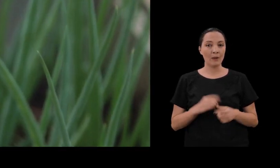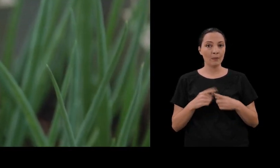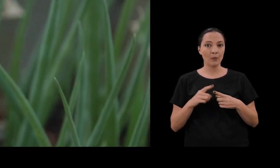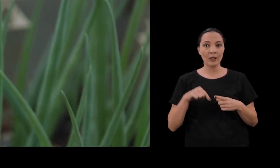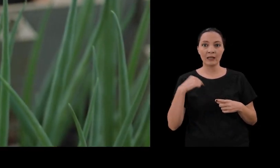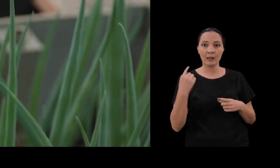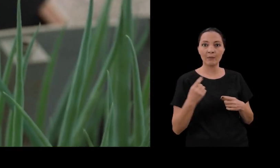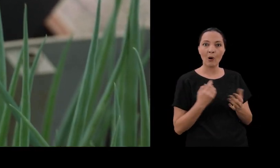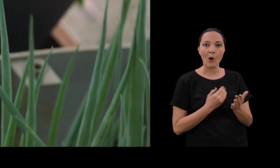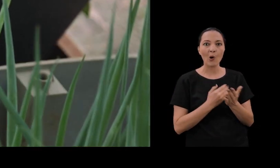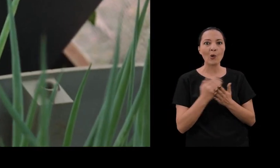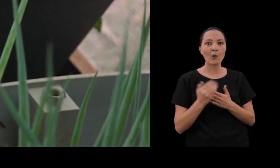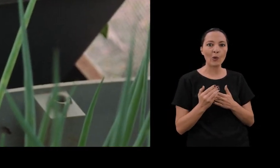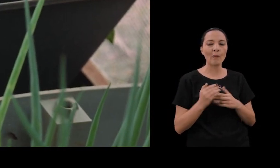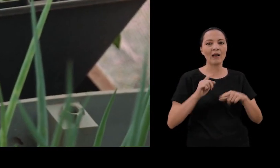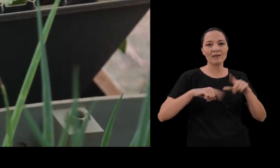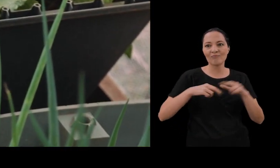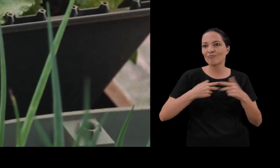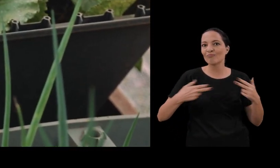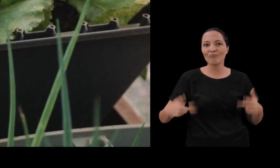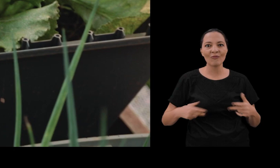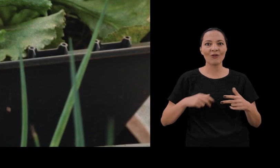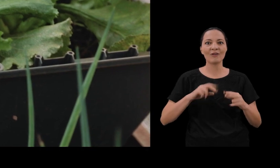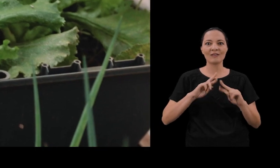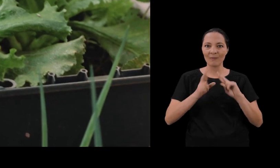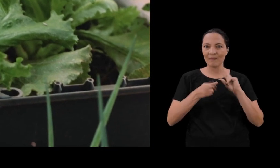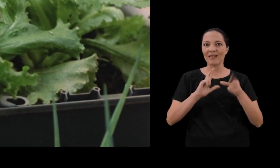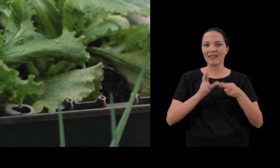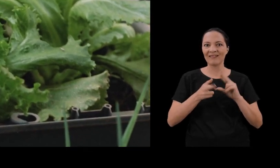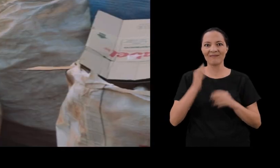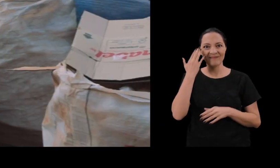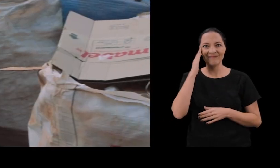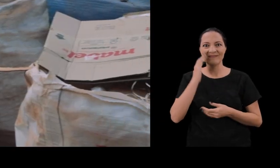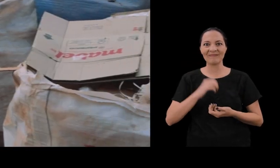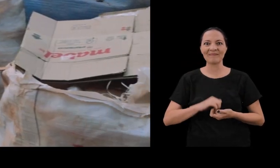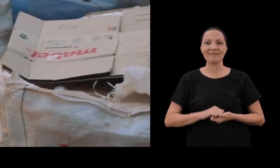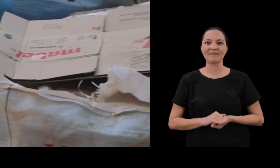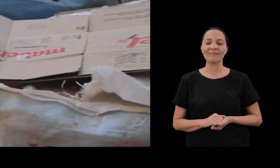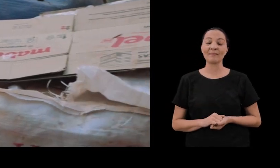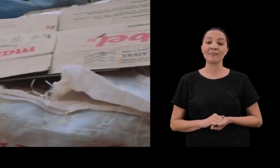Porque depois começa a correria para catar material reciclado, entendeu?